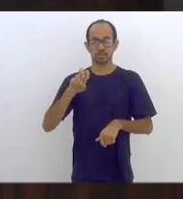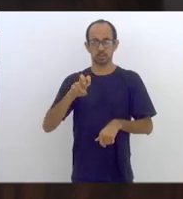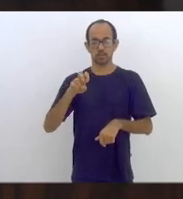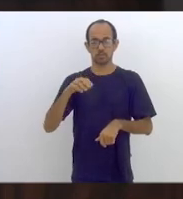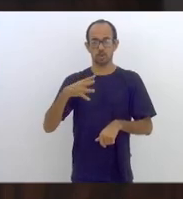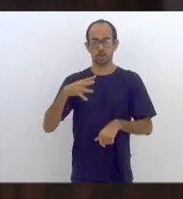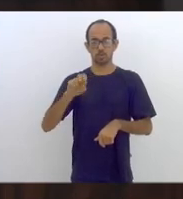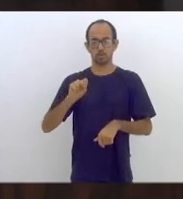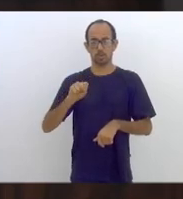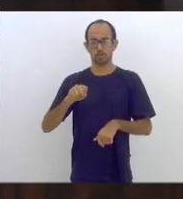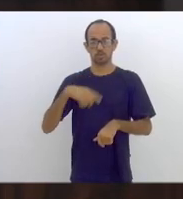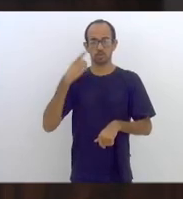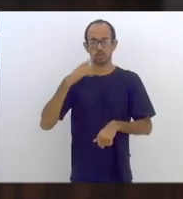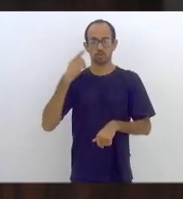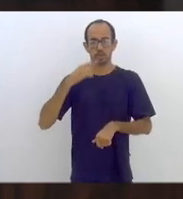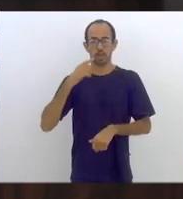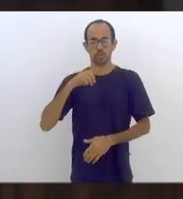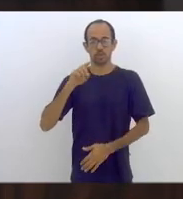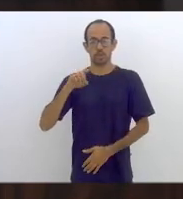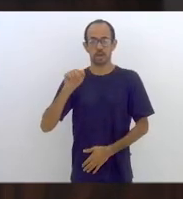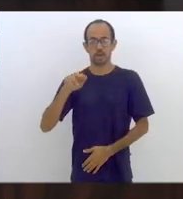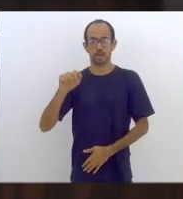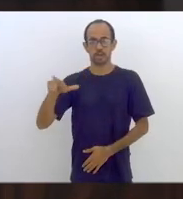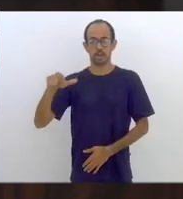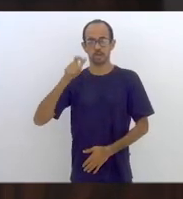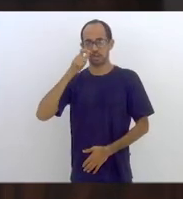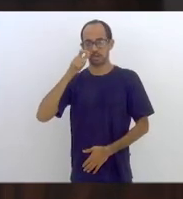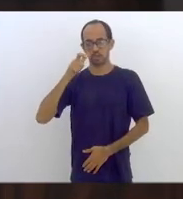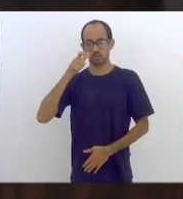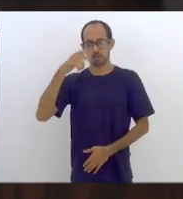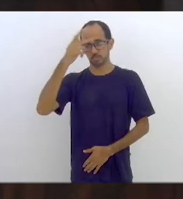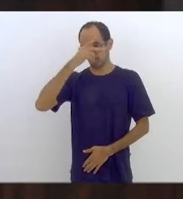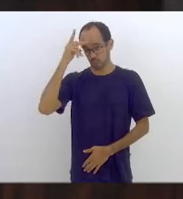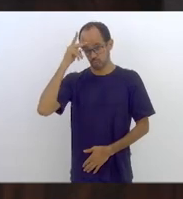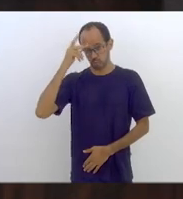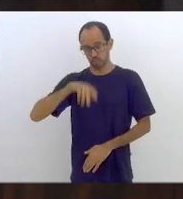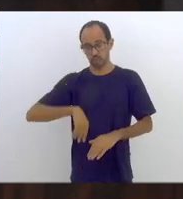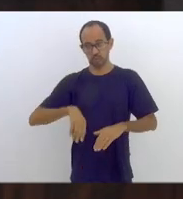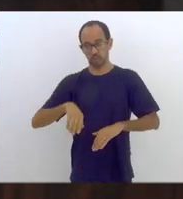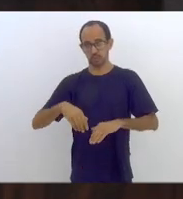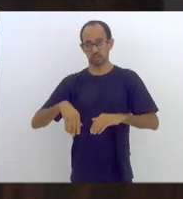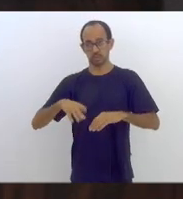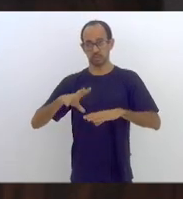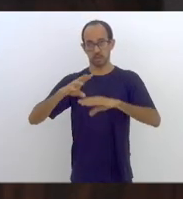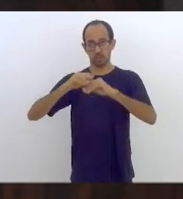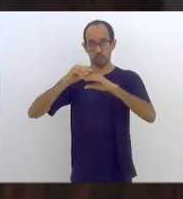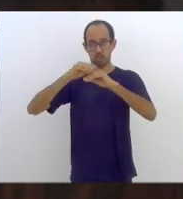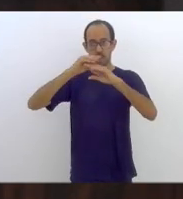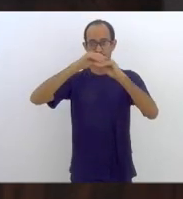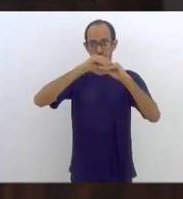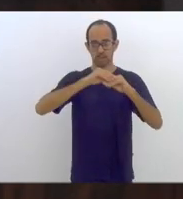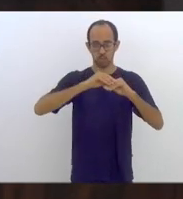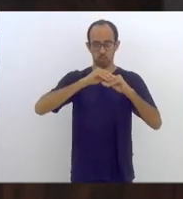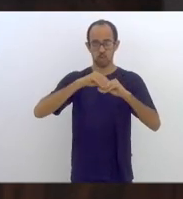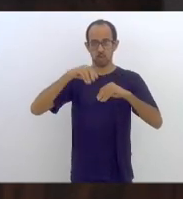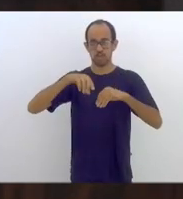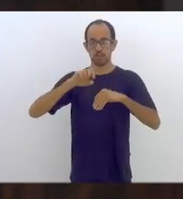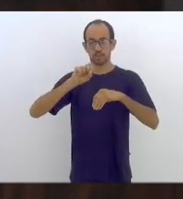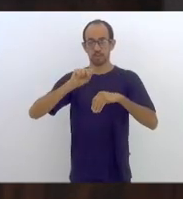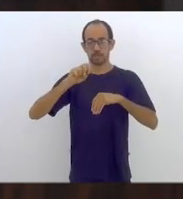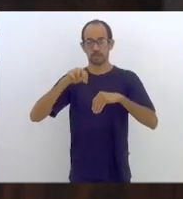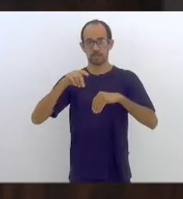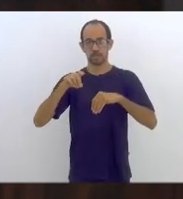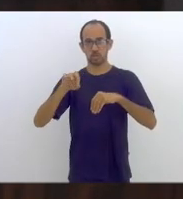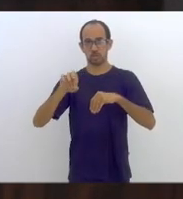librelon institui a política estadual de atenção integral de pessoas em situação de acumulação Síndrome de Diógenes